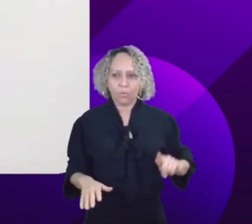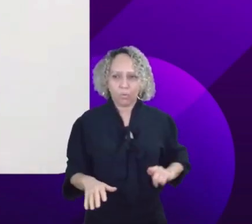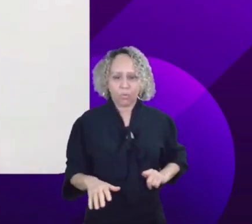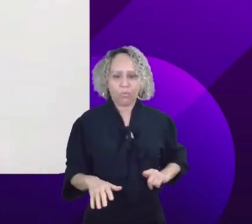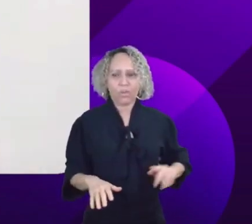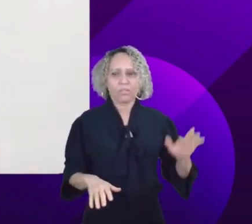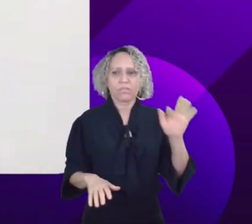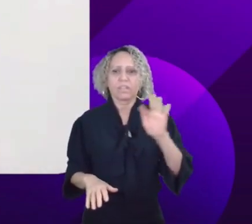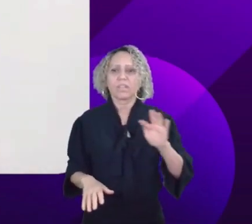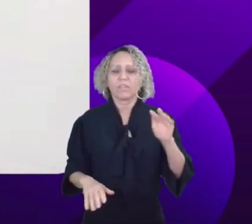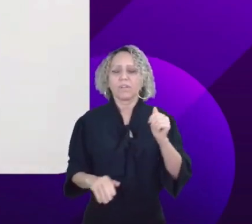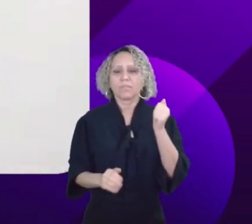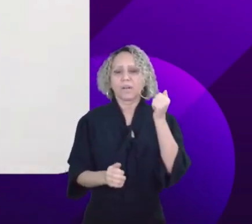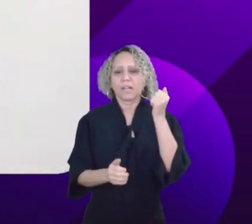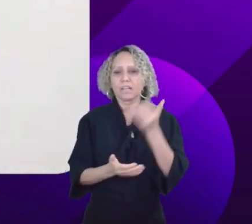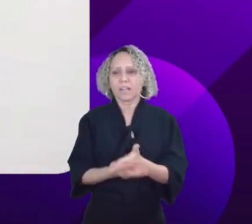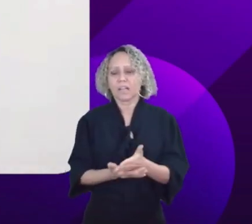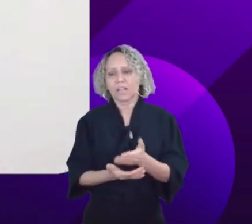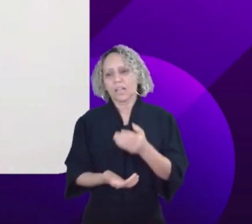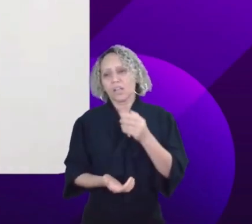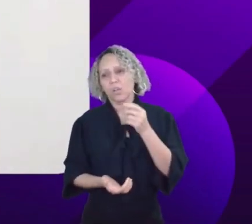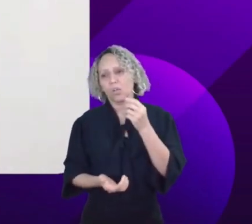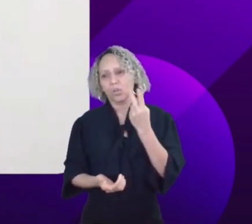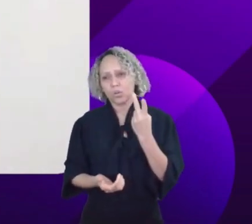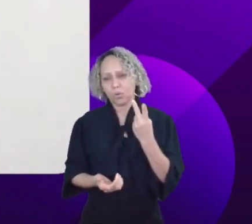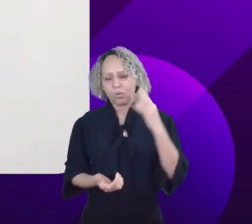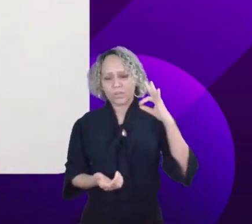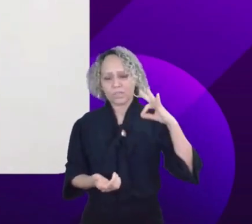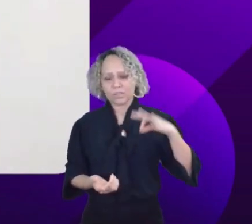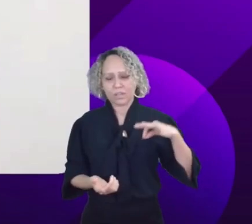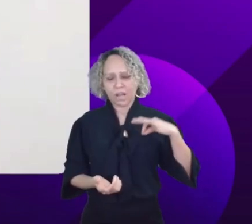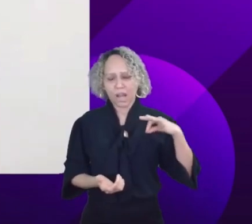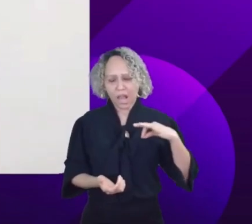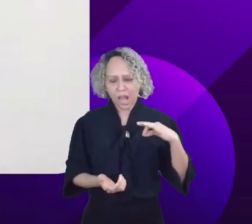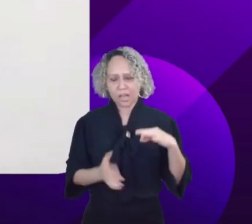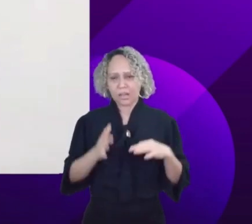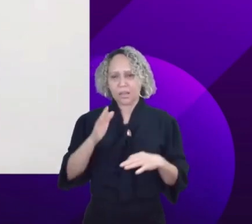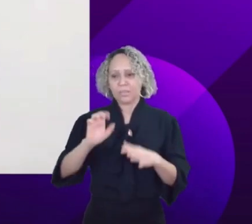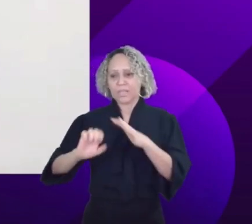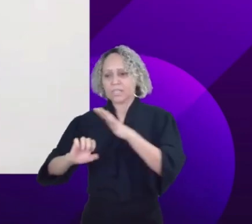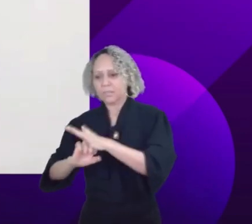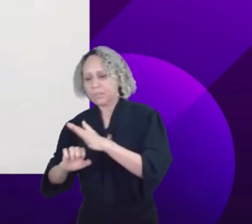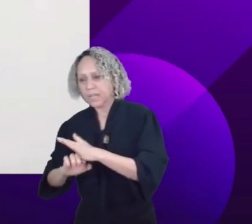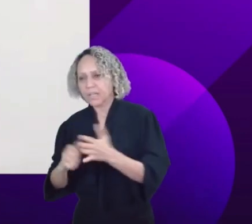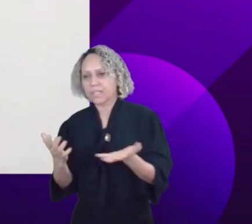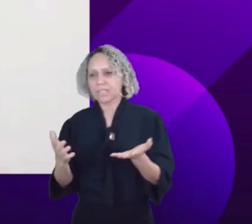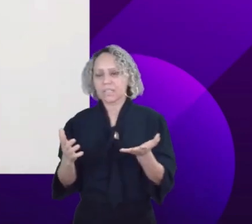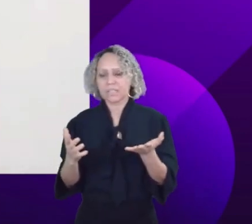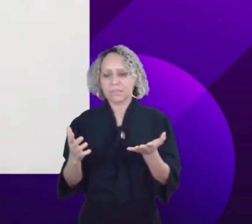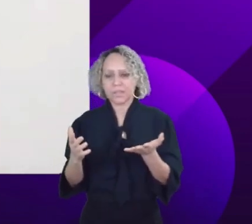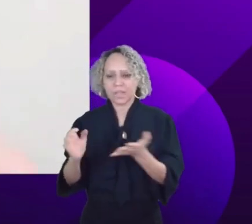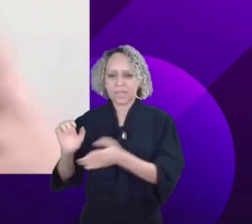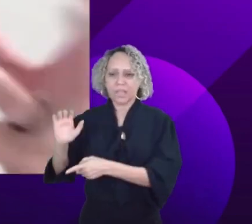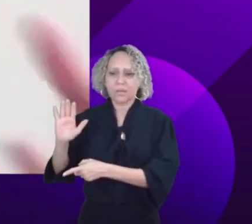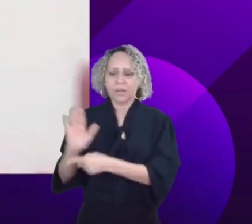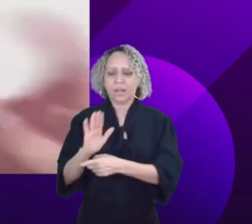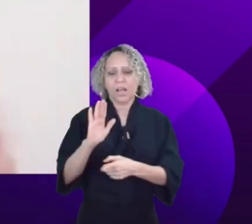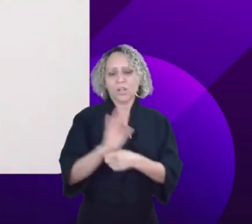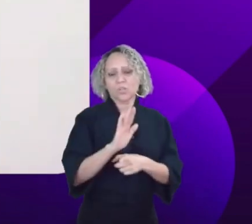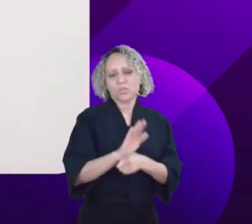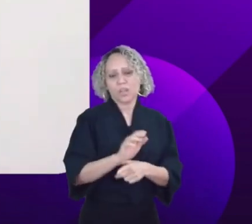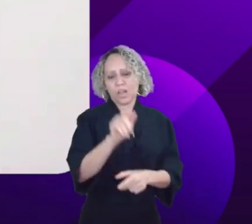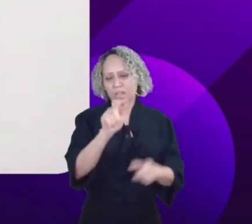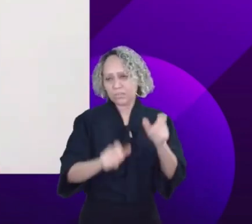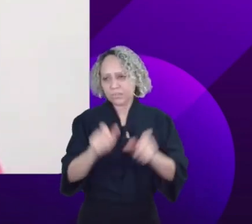empresas que foram atingidas. Também tem a disponibilidade aí de recurso para ser acessado via BNDES. Então, tem várias medidas